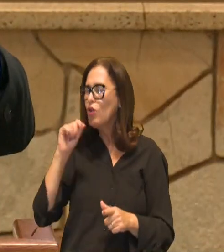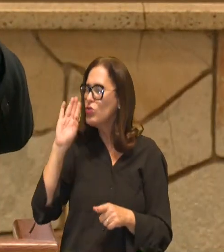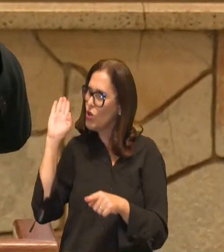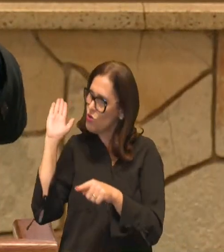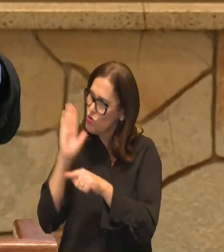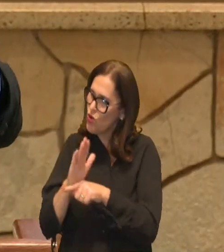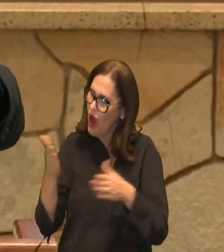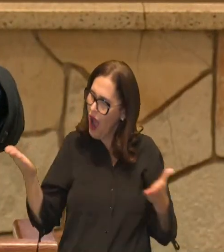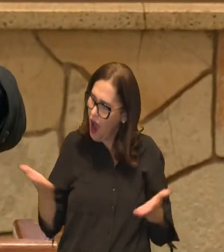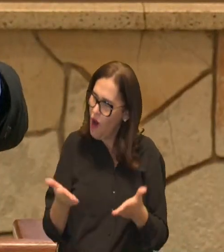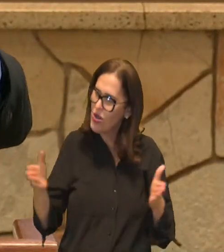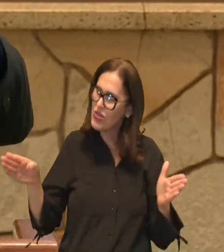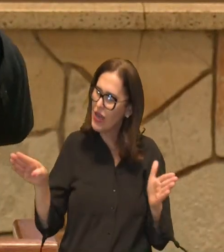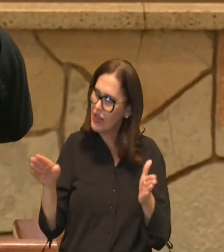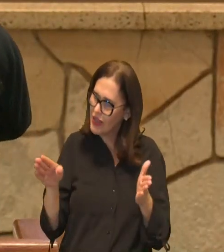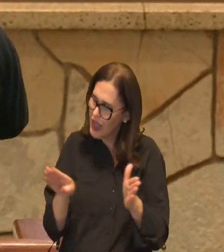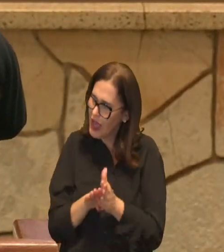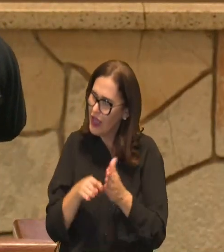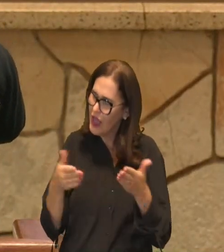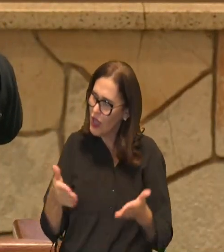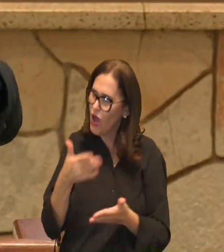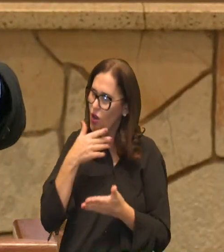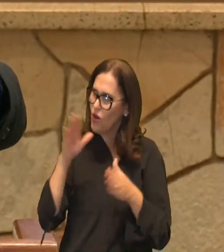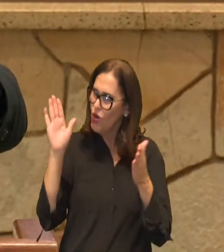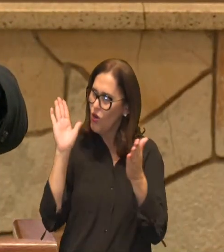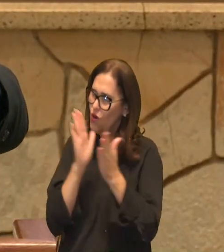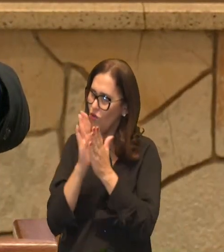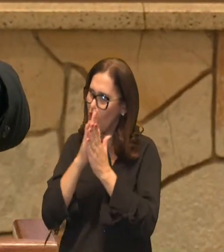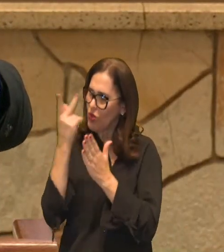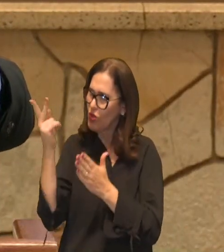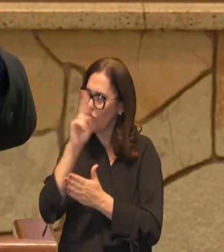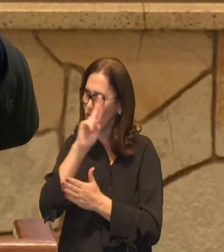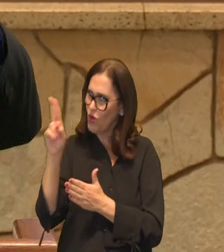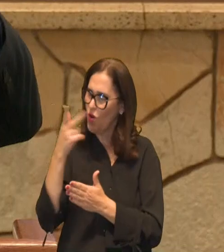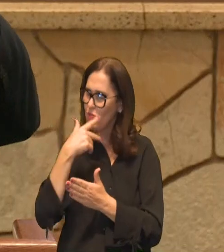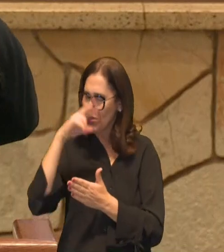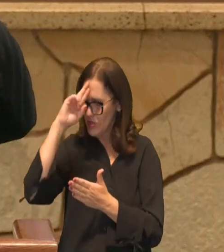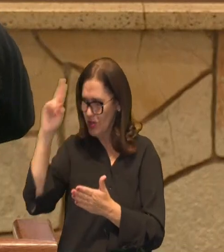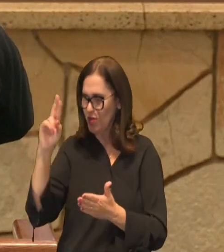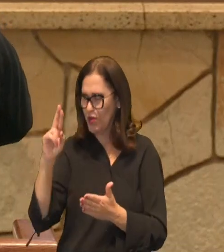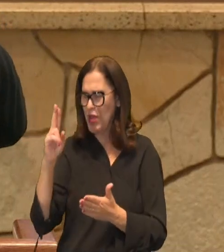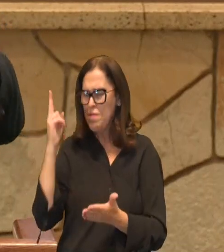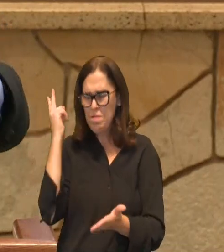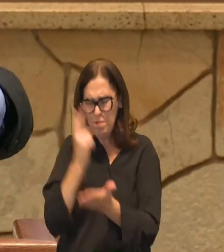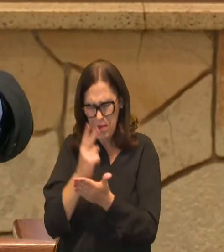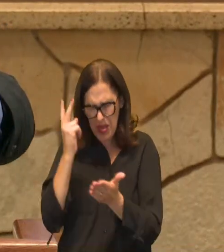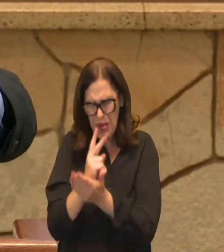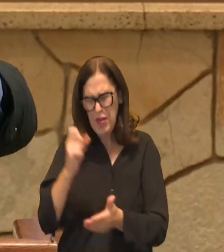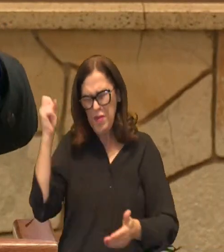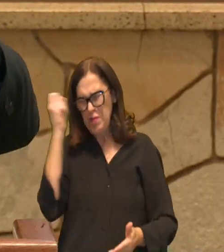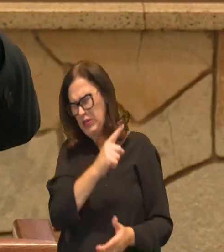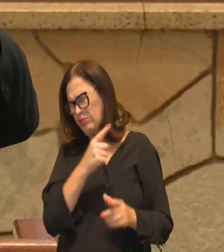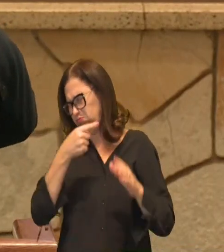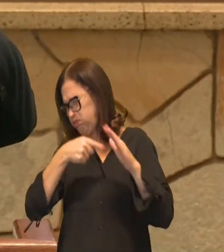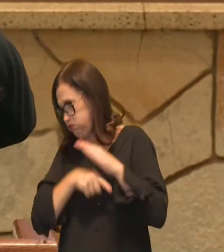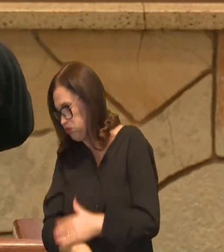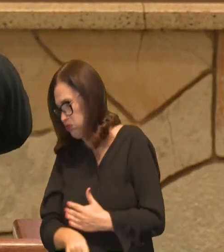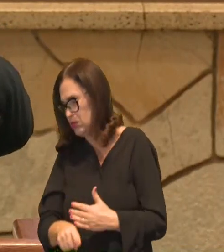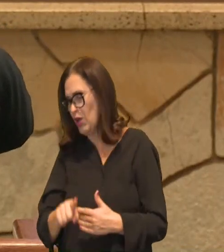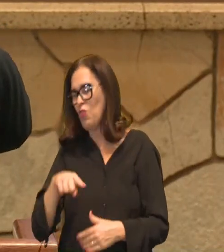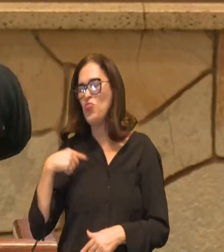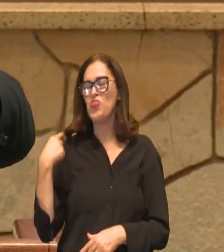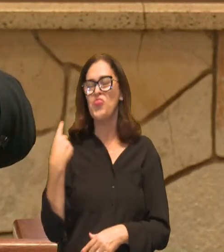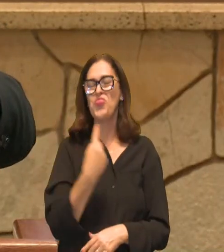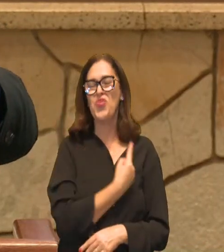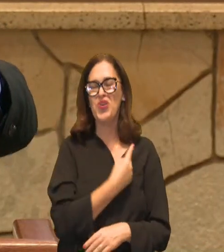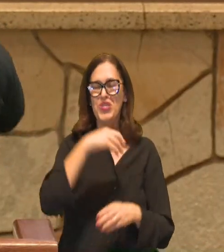ajudou o Senhor, Pai. Louvado seja o teu nome, Senhor, porque mesmo com dificuldades imensas, nós temos sido